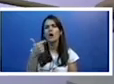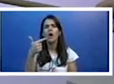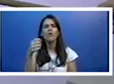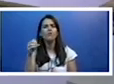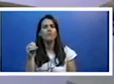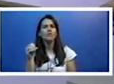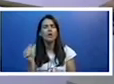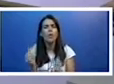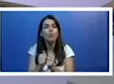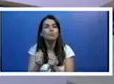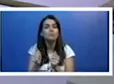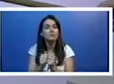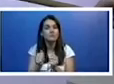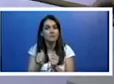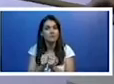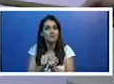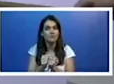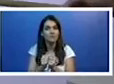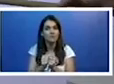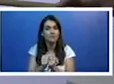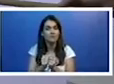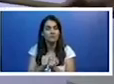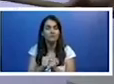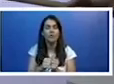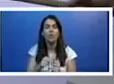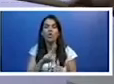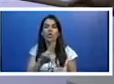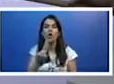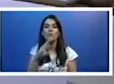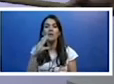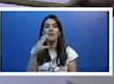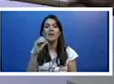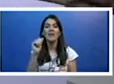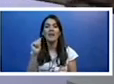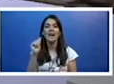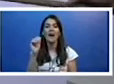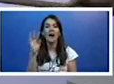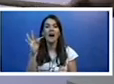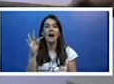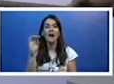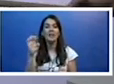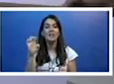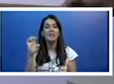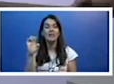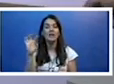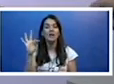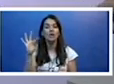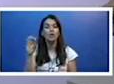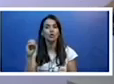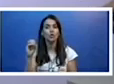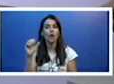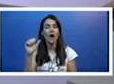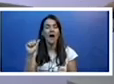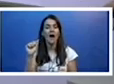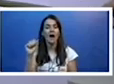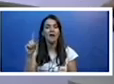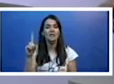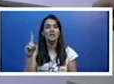cateto adjacente. Então, sempre o lado que está encostado no ângulo é o cateto